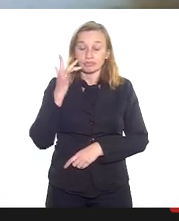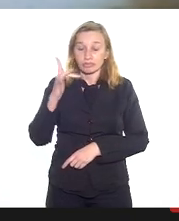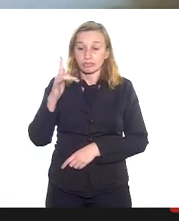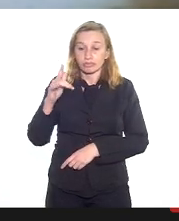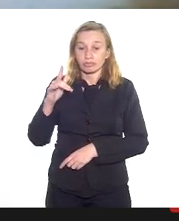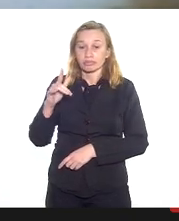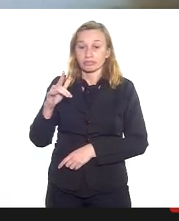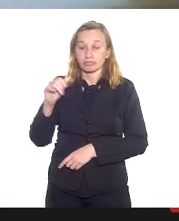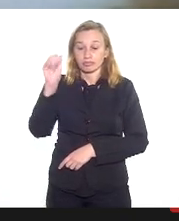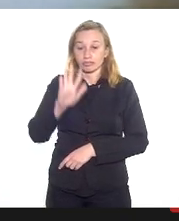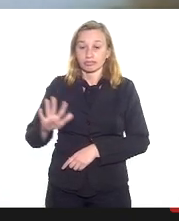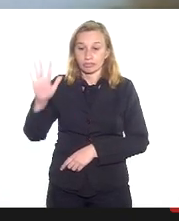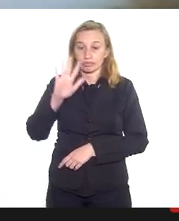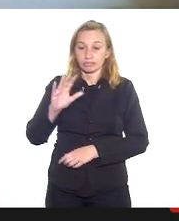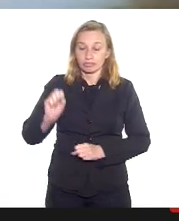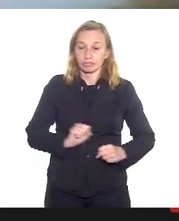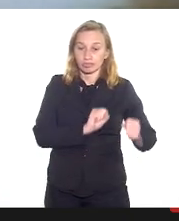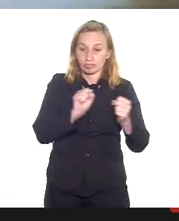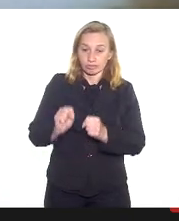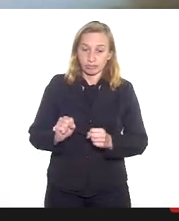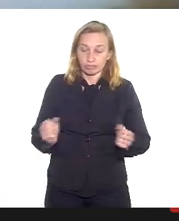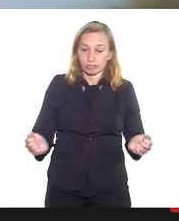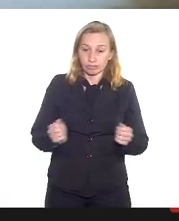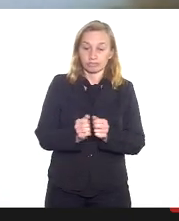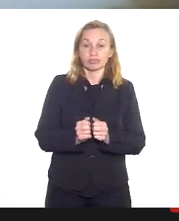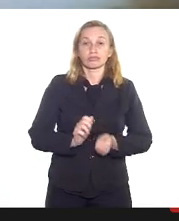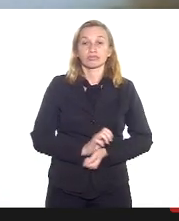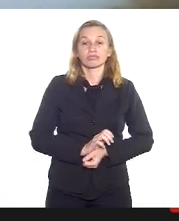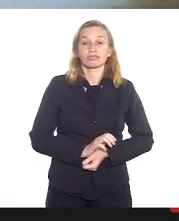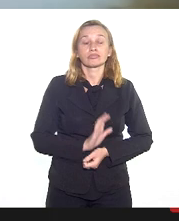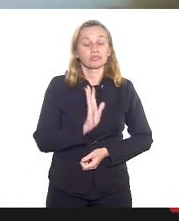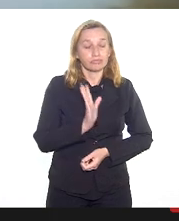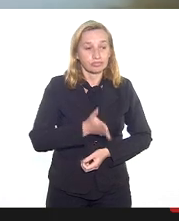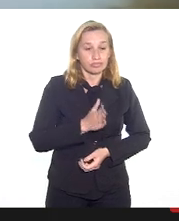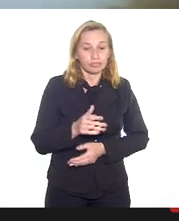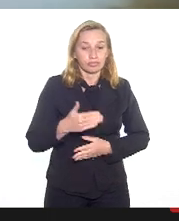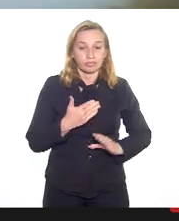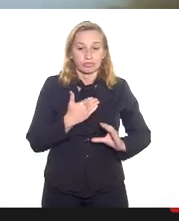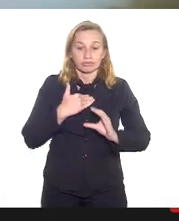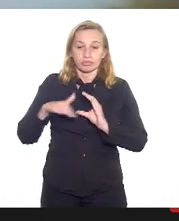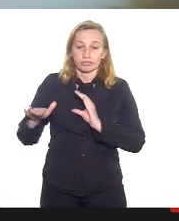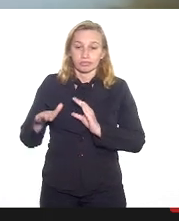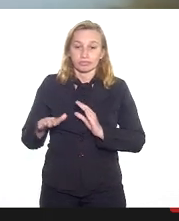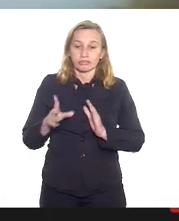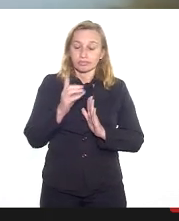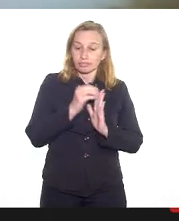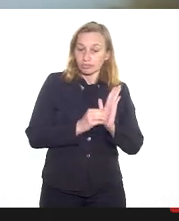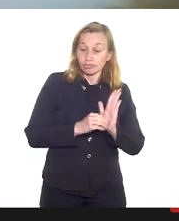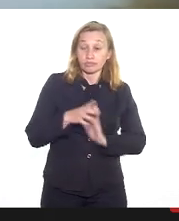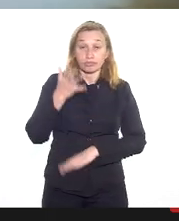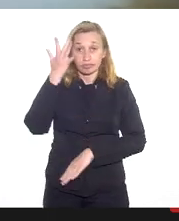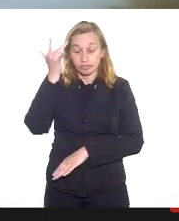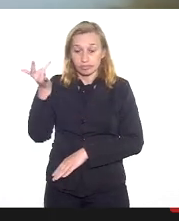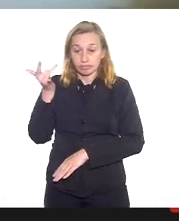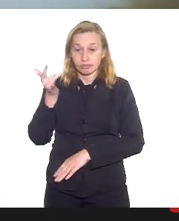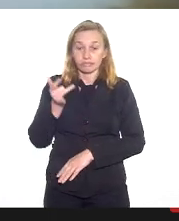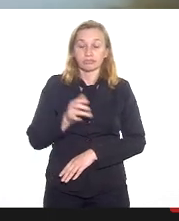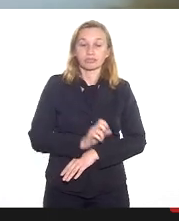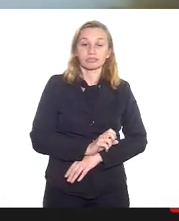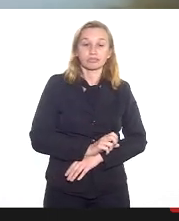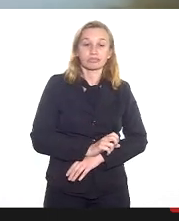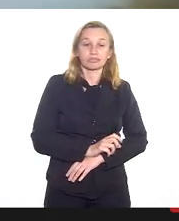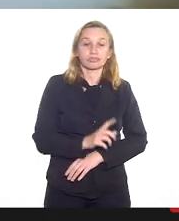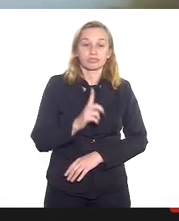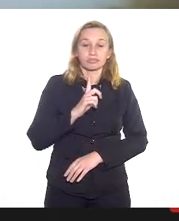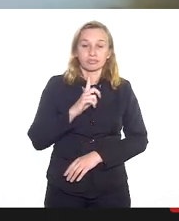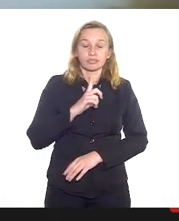poderes constituídos. E já estou encaminhado ofício amanhã, que aprovamos na quinta-feira, teremos